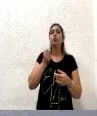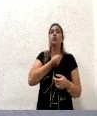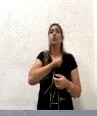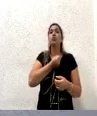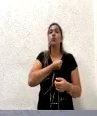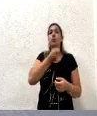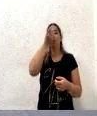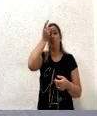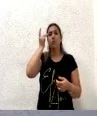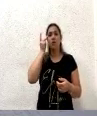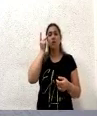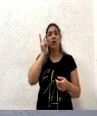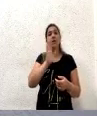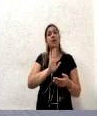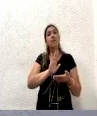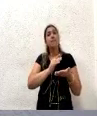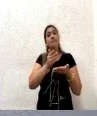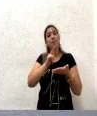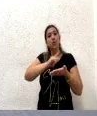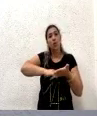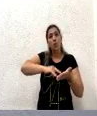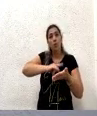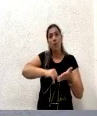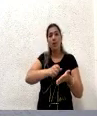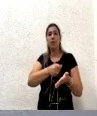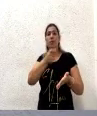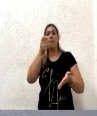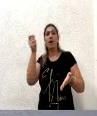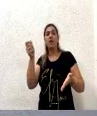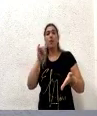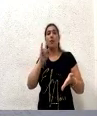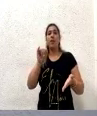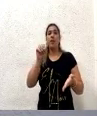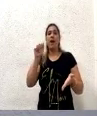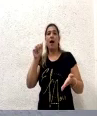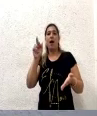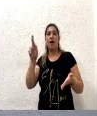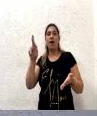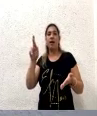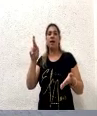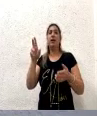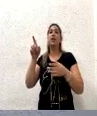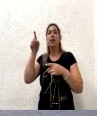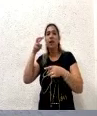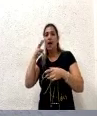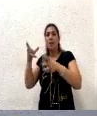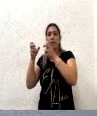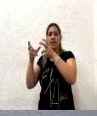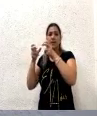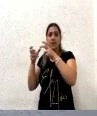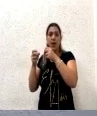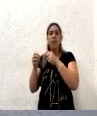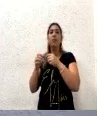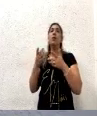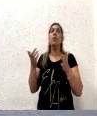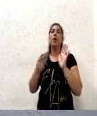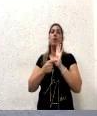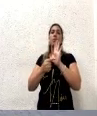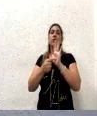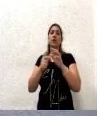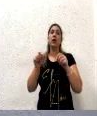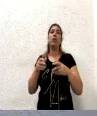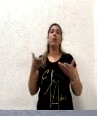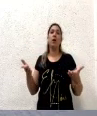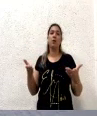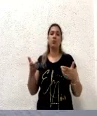esse encaminhamento lá para o IAL para poder fazer a identificação. Então, vai dar, sim, para a gente. Todo ano a gente consegue identificar. Tá, e isso